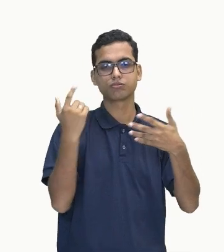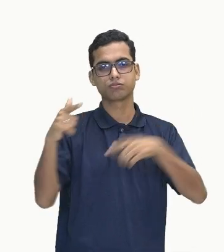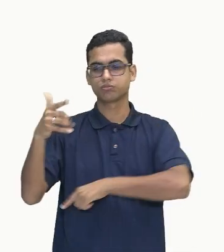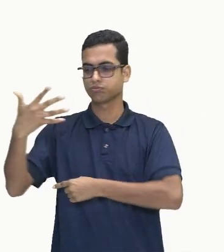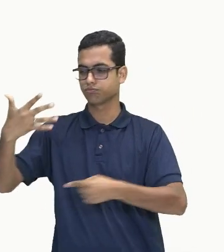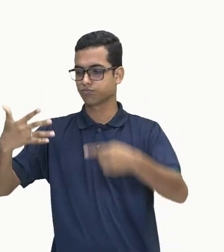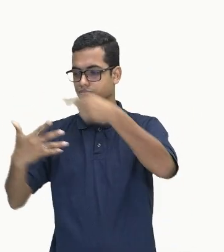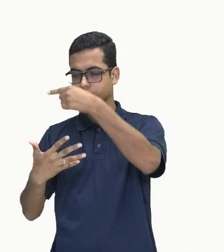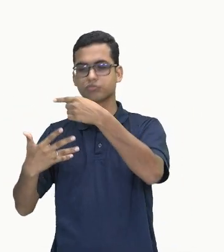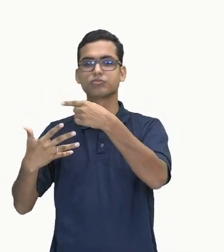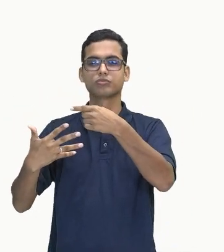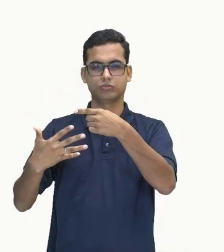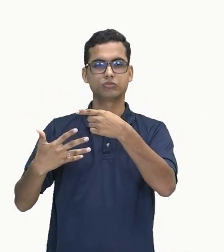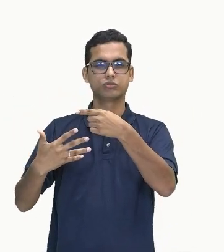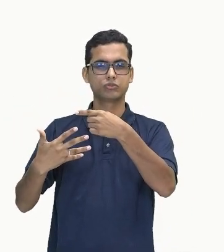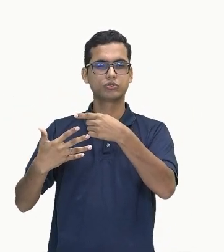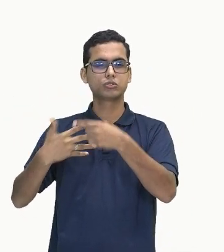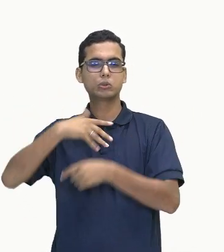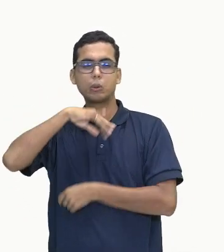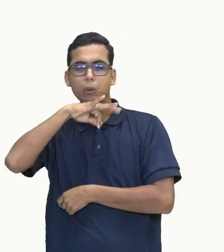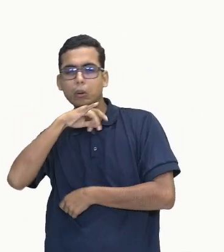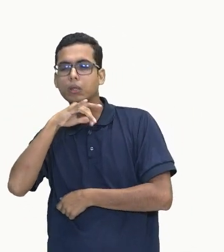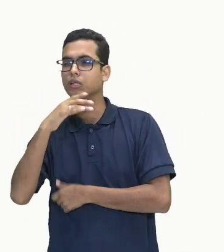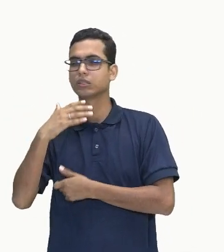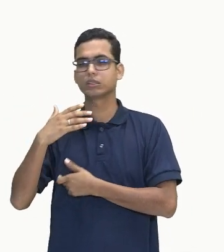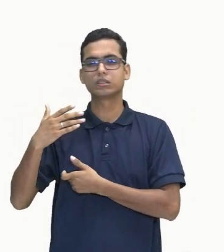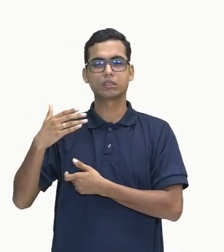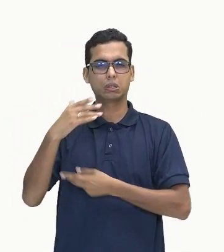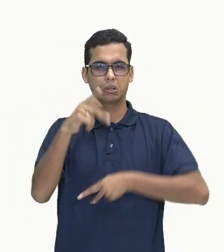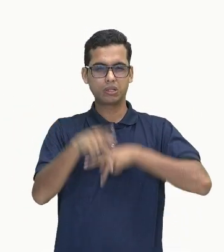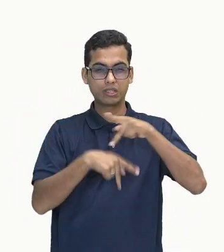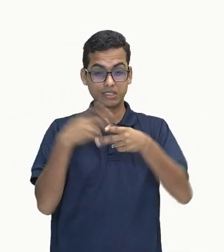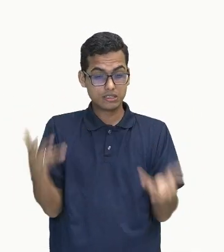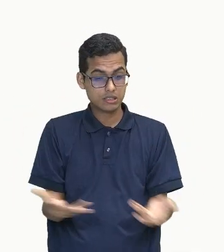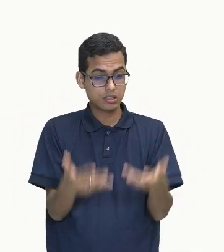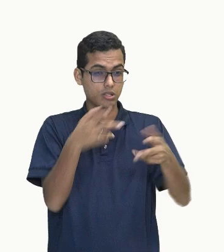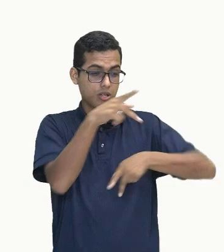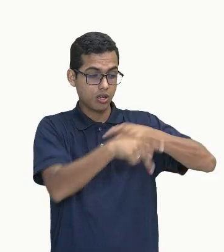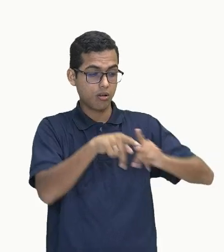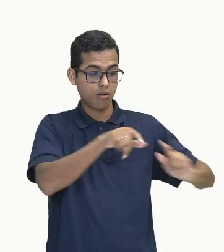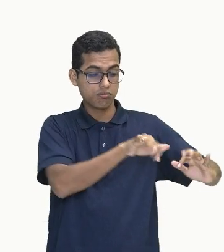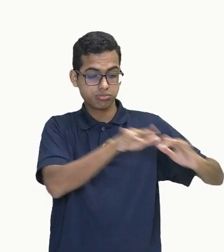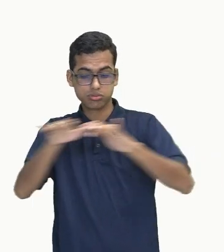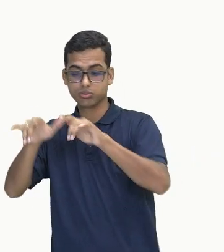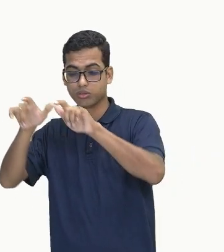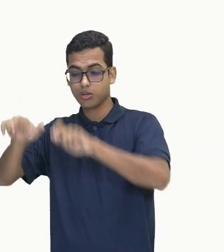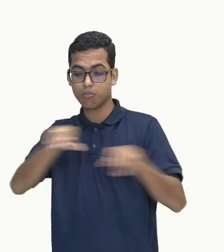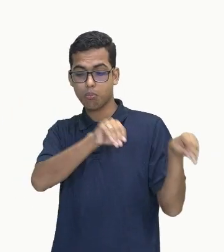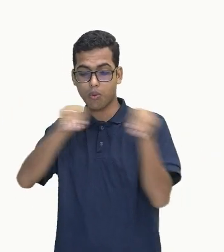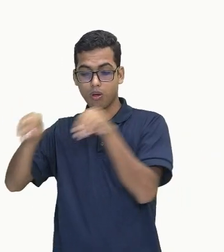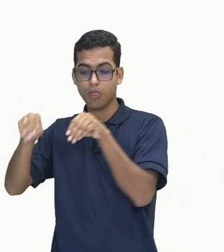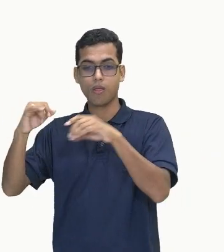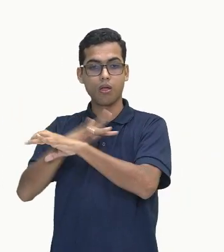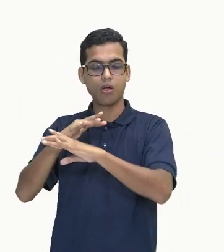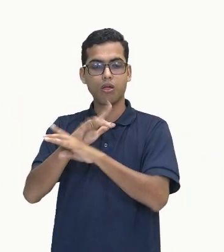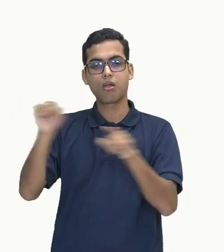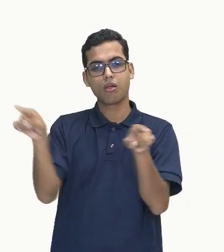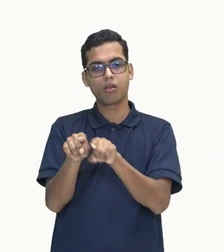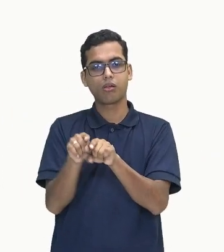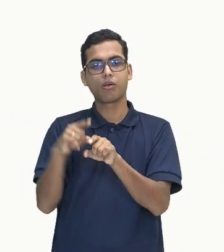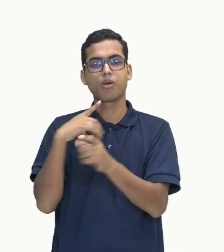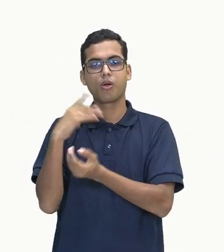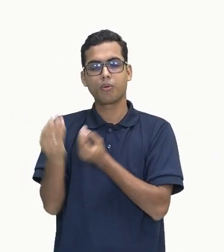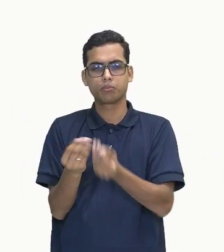gente falar sobre essa questão dessa saída da população e também nesse processo de urbanização, né? Então, o que leva a